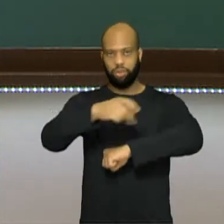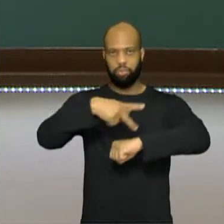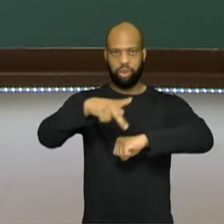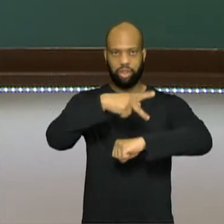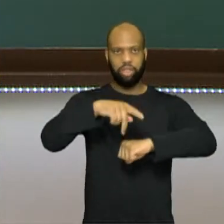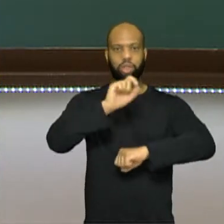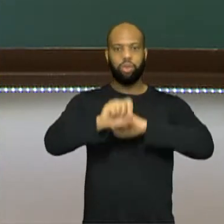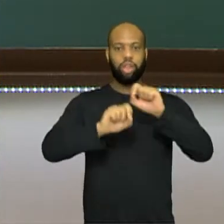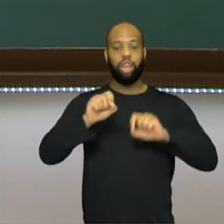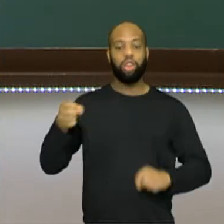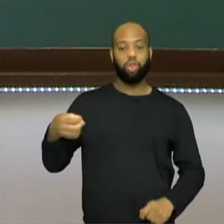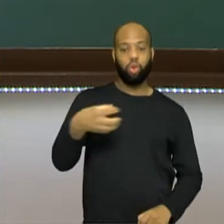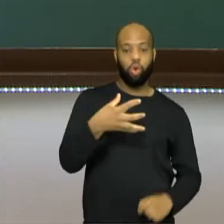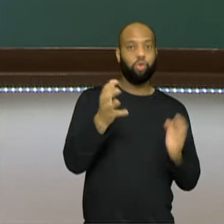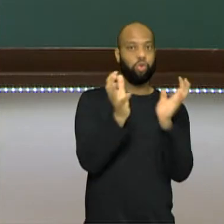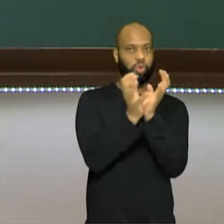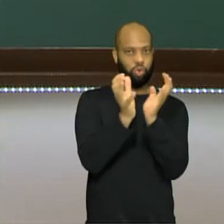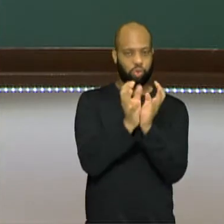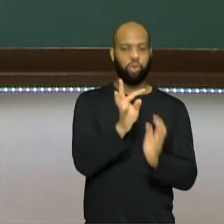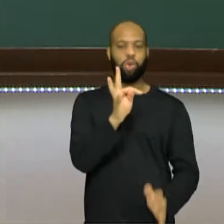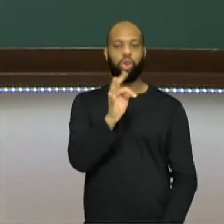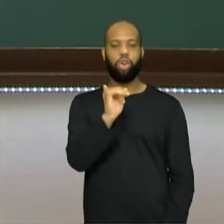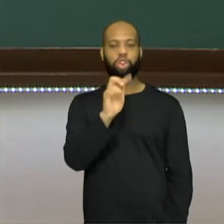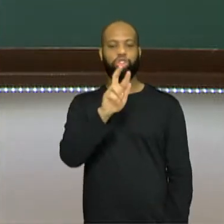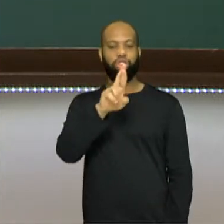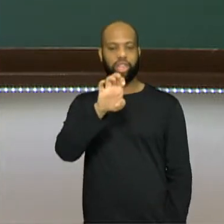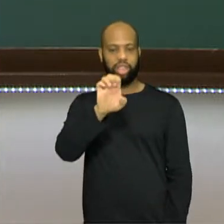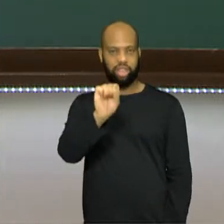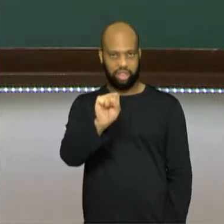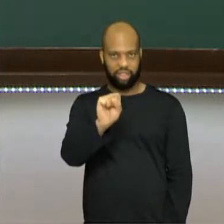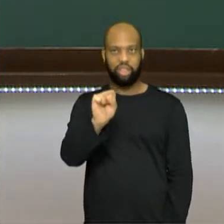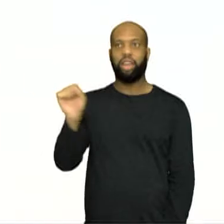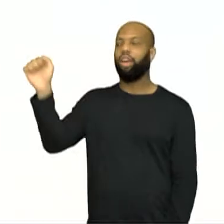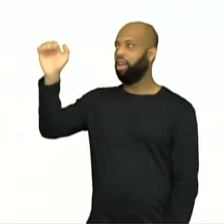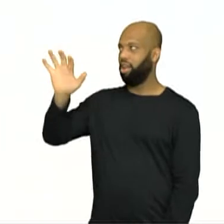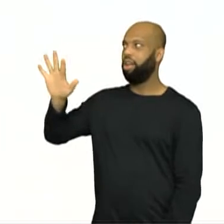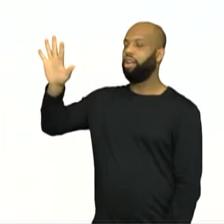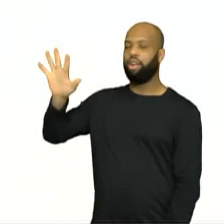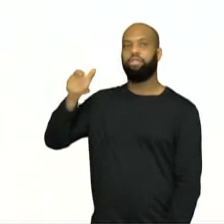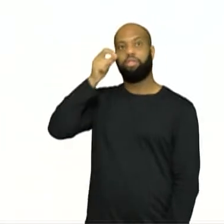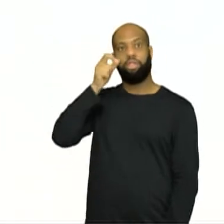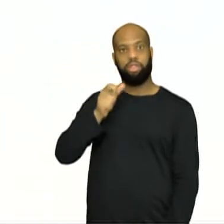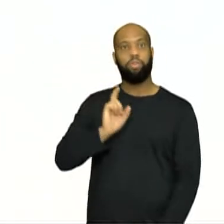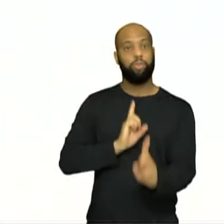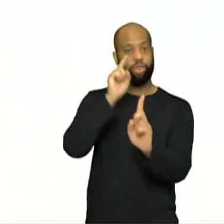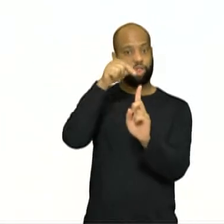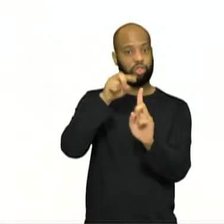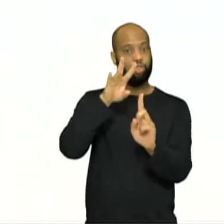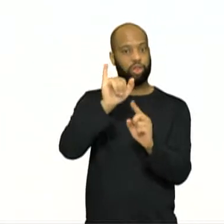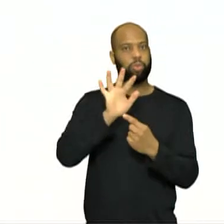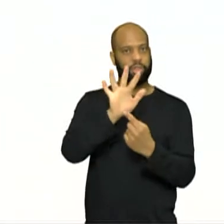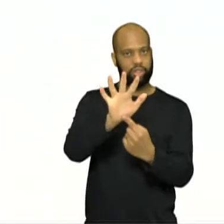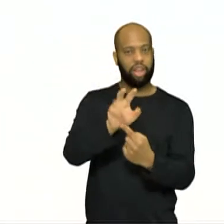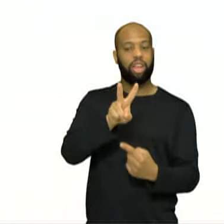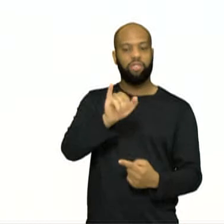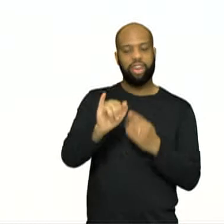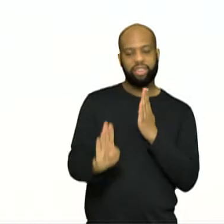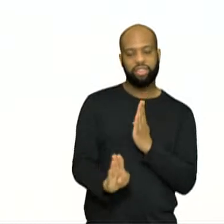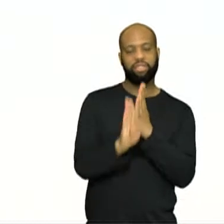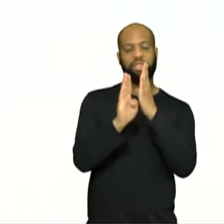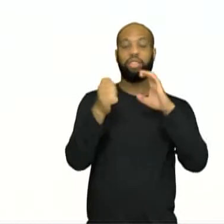são os novos tigres asiáticos. Um modelo bem interessante e que remete a estes objetivos. Identificar quais são